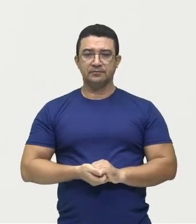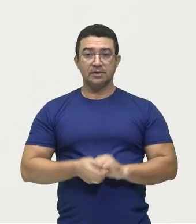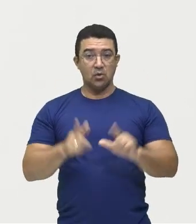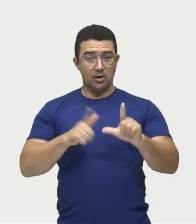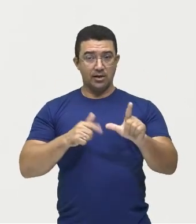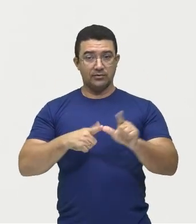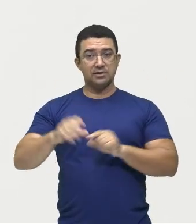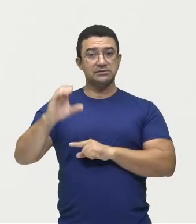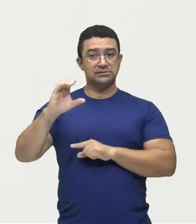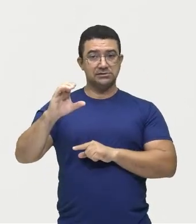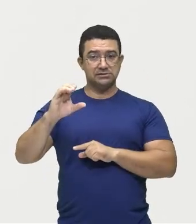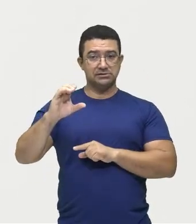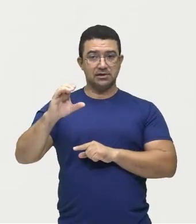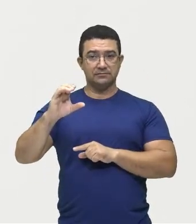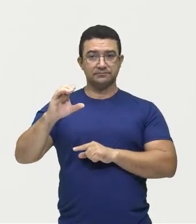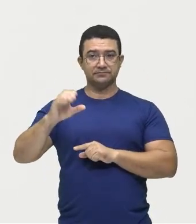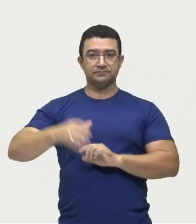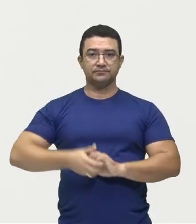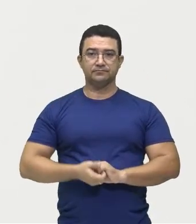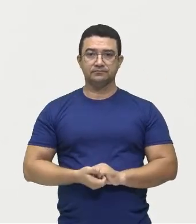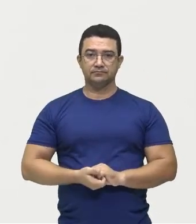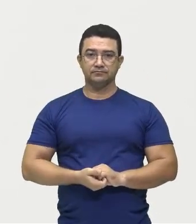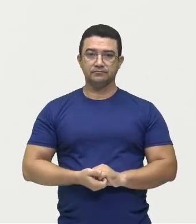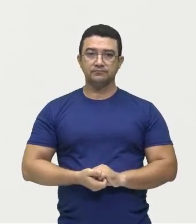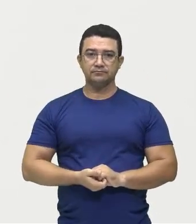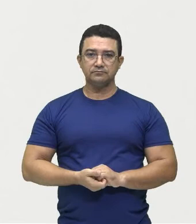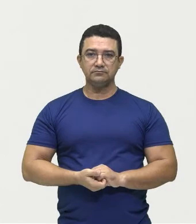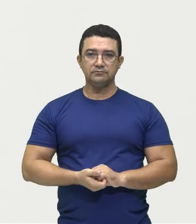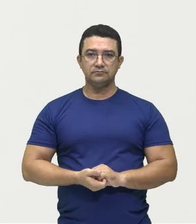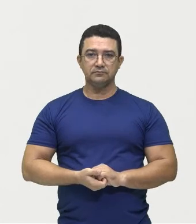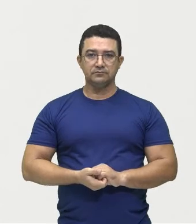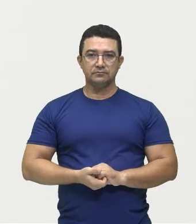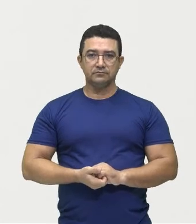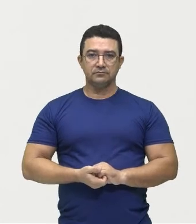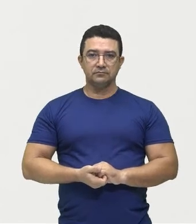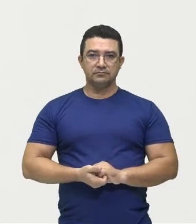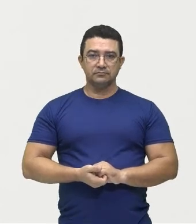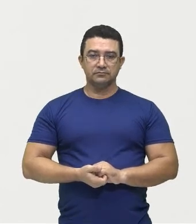C é o gabarito da nossa questão, tá? Portanto, este